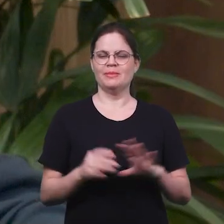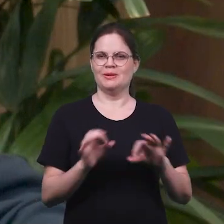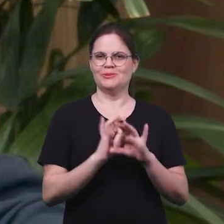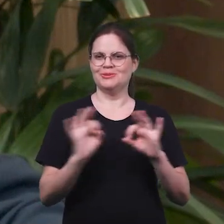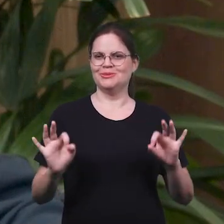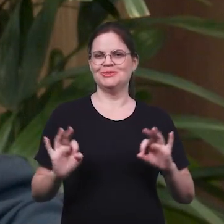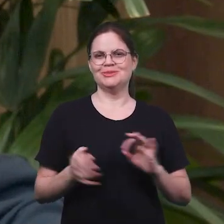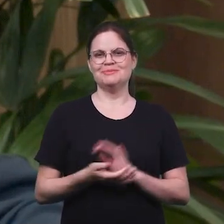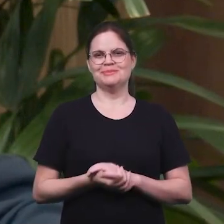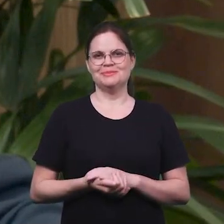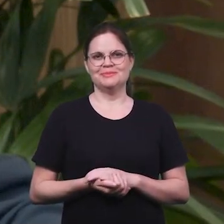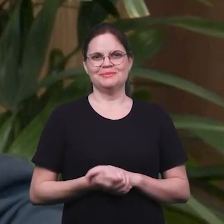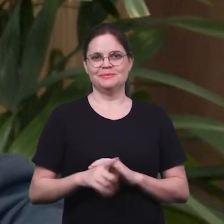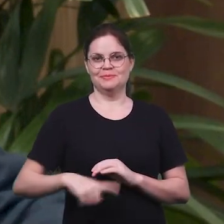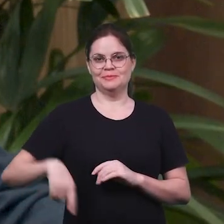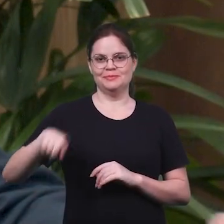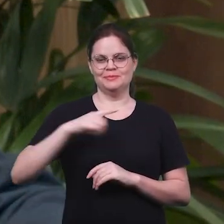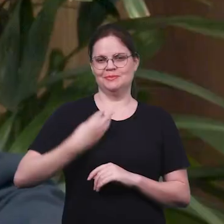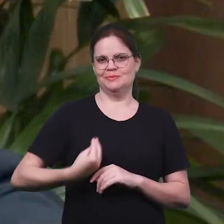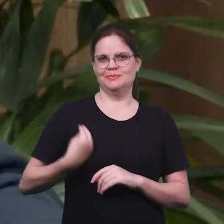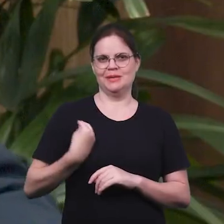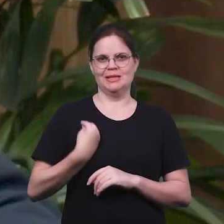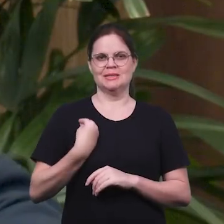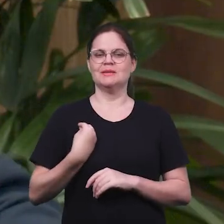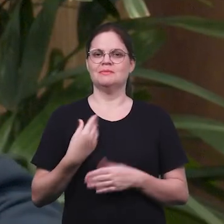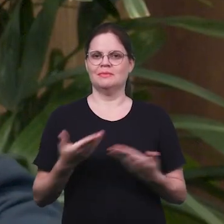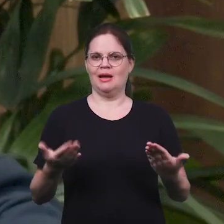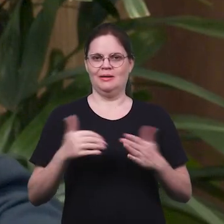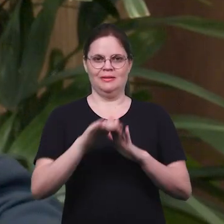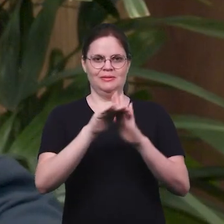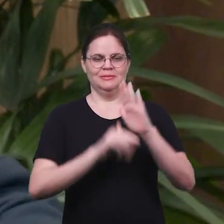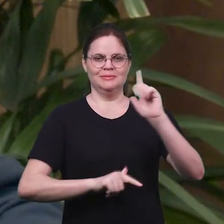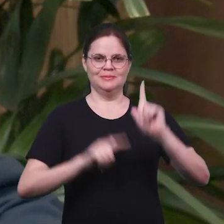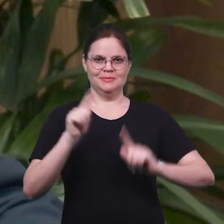Muito bom, né, Abel, participar deste programa.